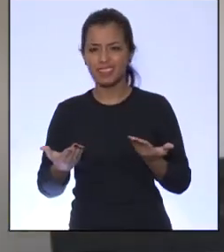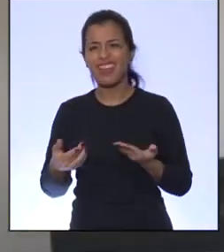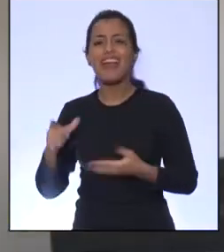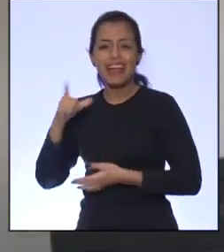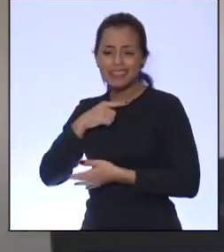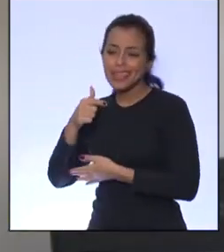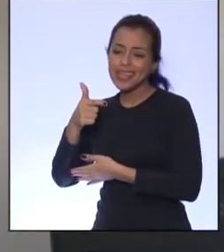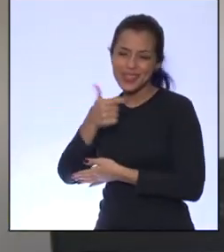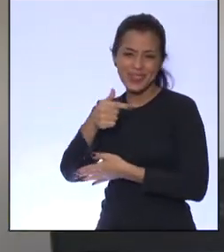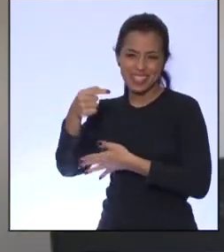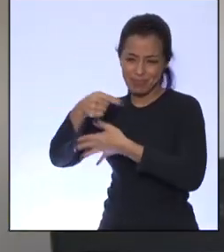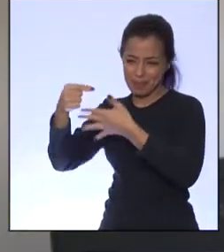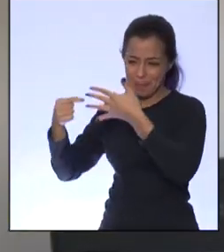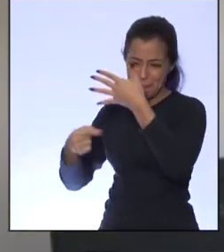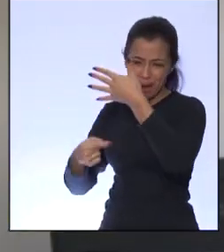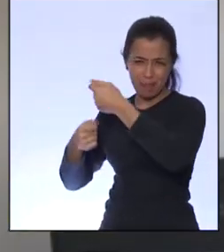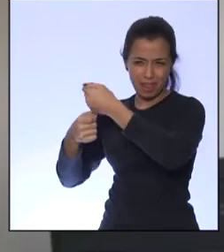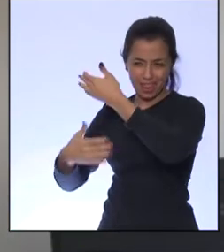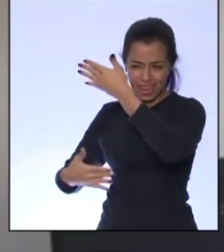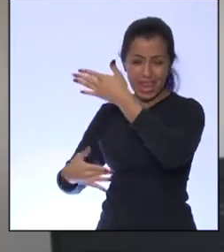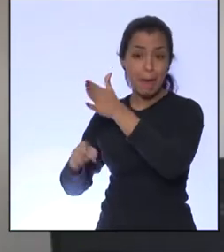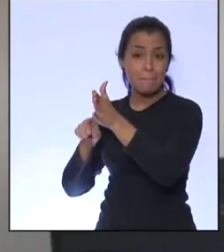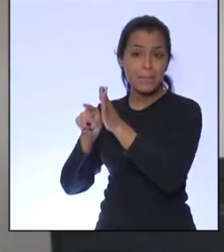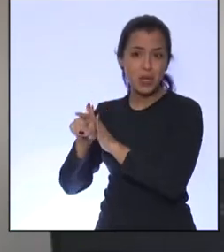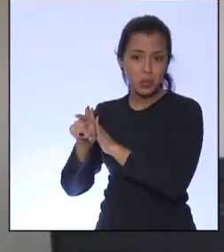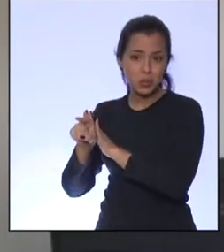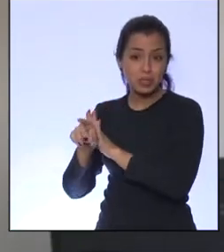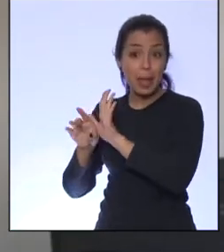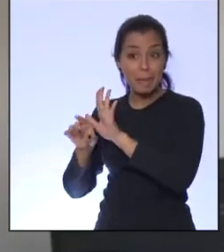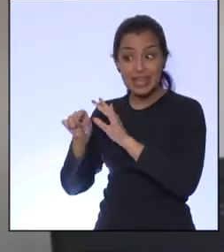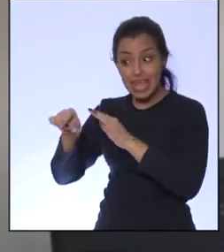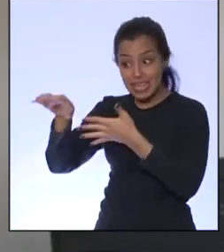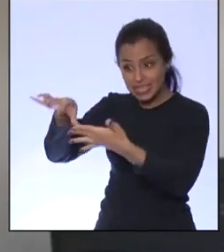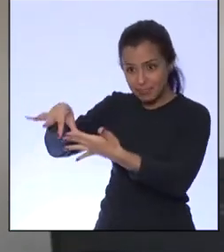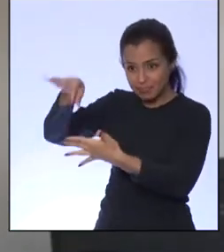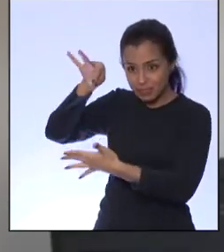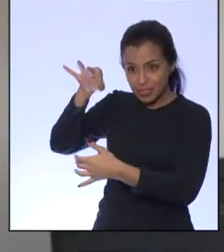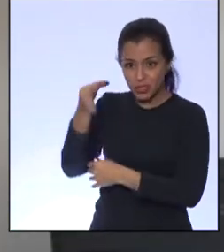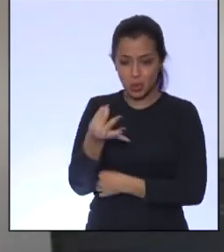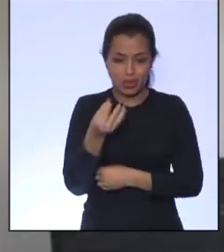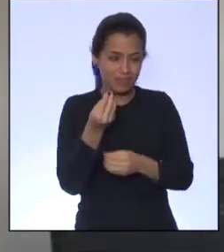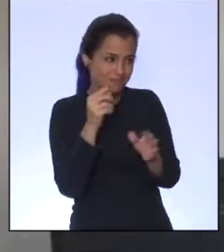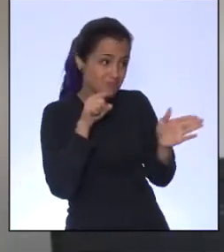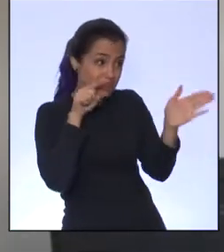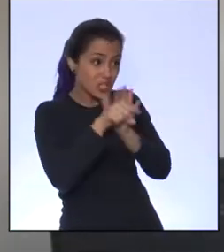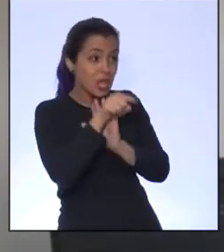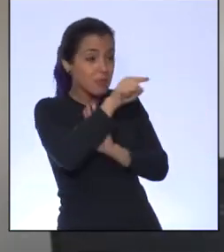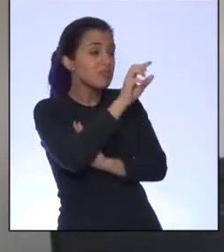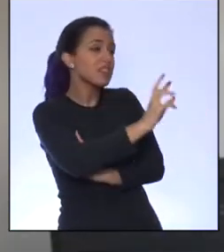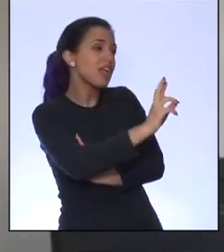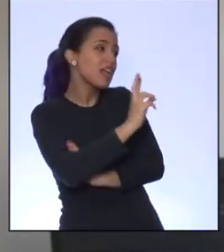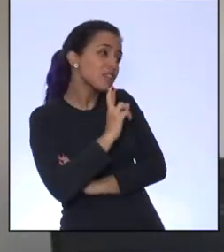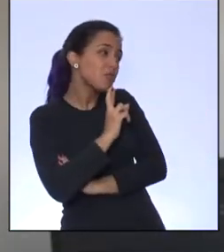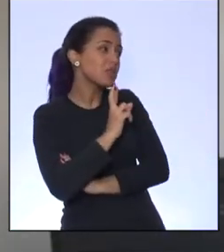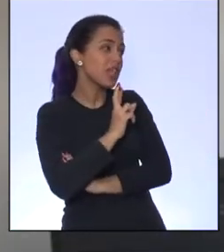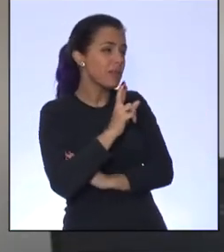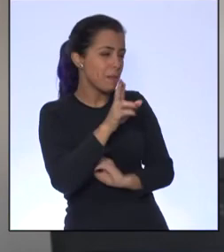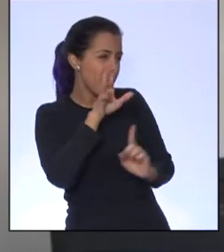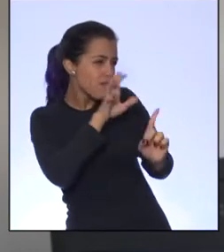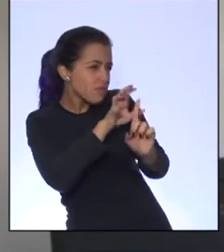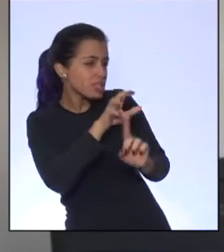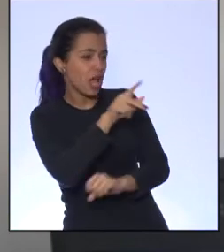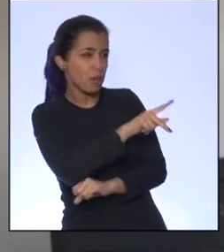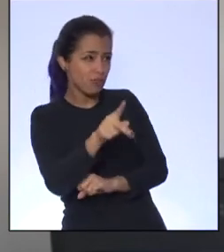perguntas aqui, mas eu achei que essa, talvez, para você encerrar, fosse uma coisa importante de dizer para os professores que nos